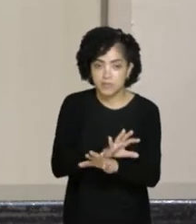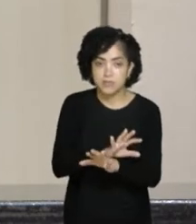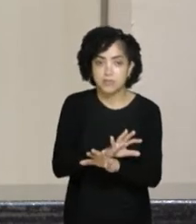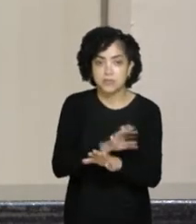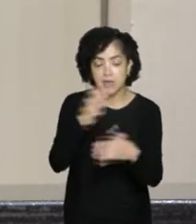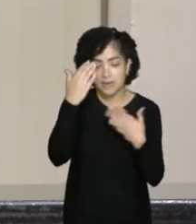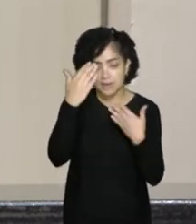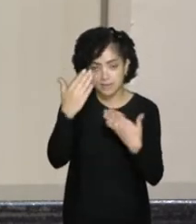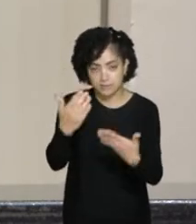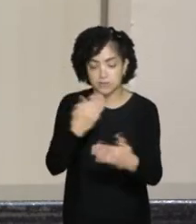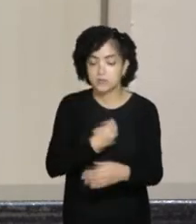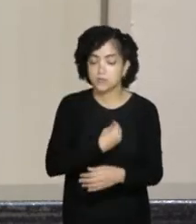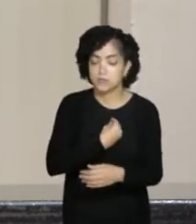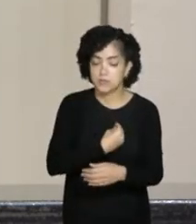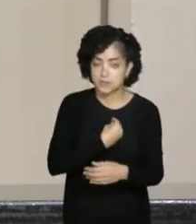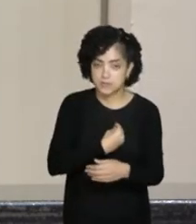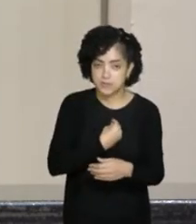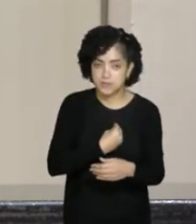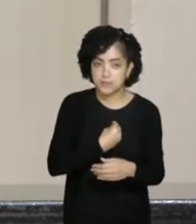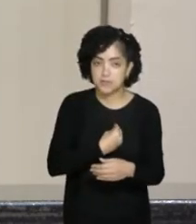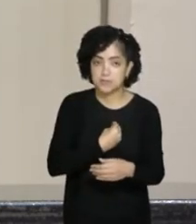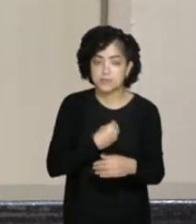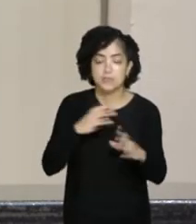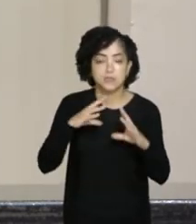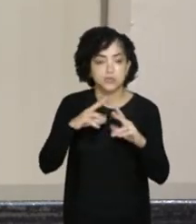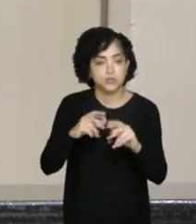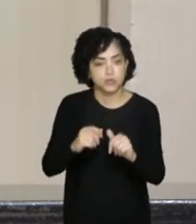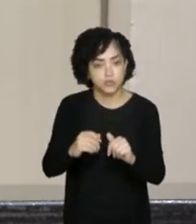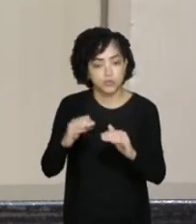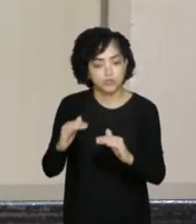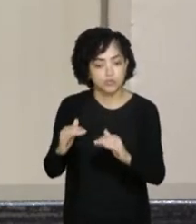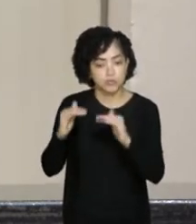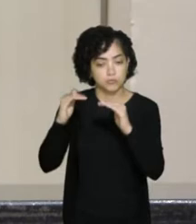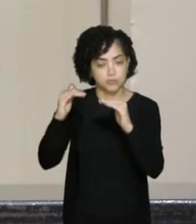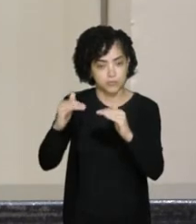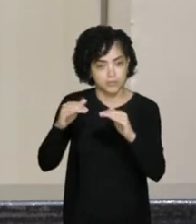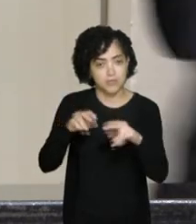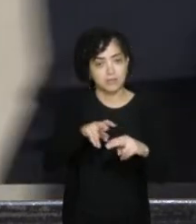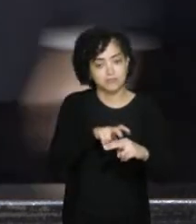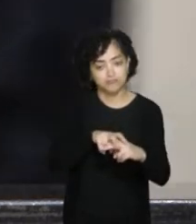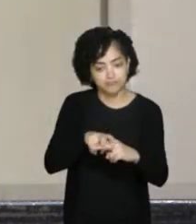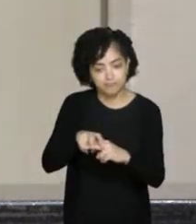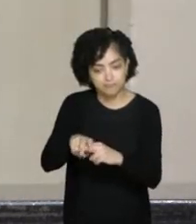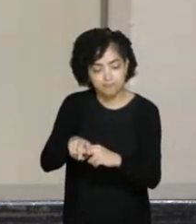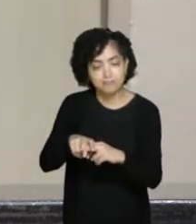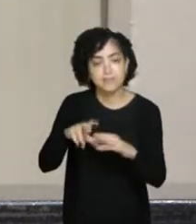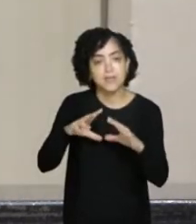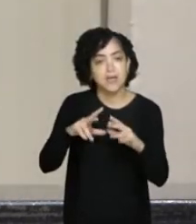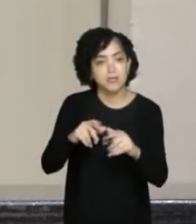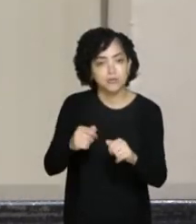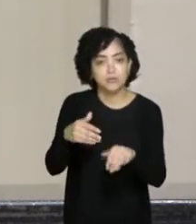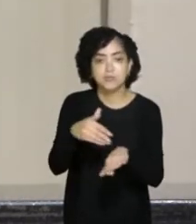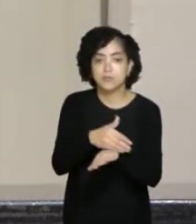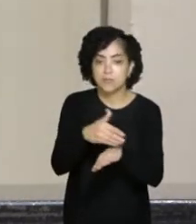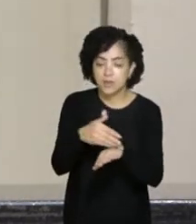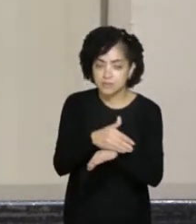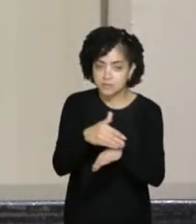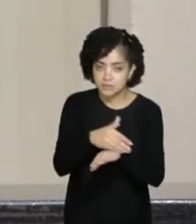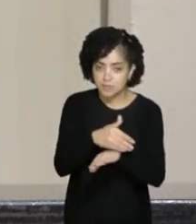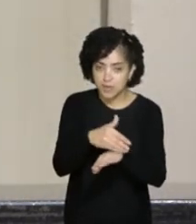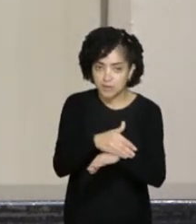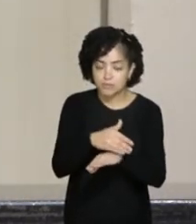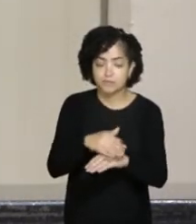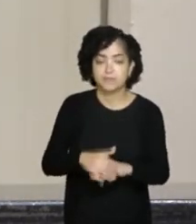presidente agradeceu a presença das autoridades com assento à mesa e a todos que honraram com seu